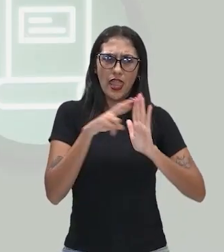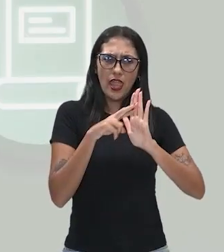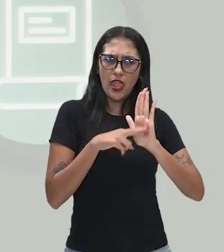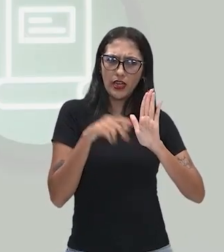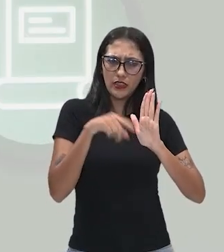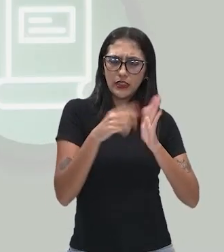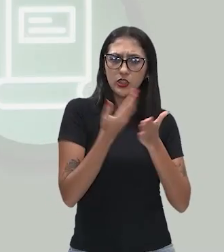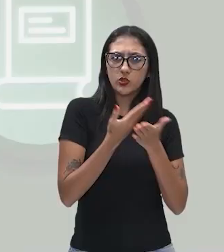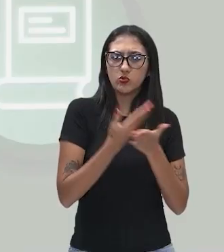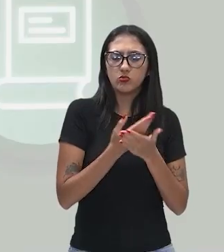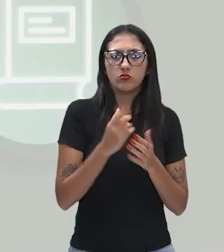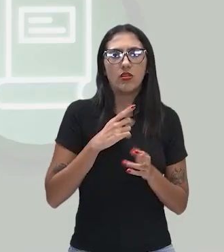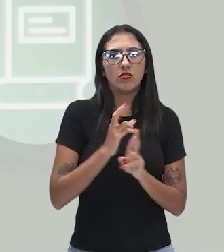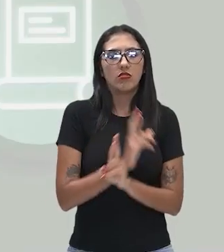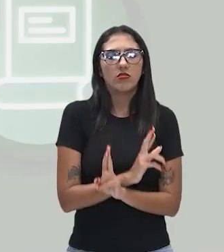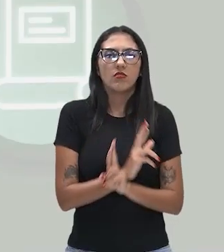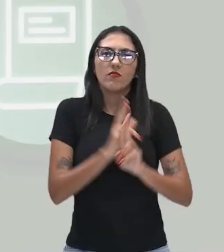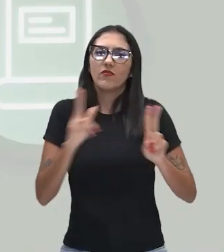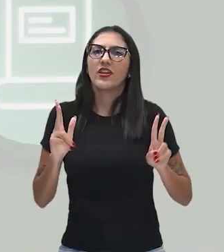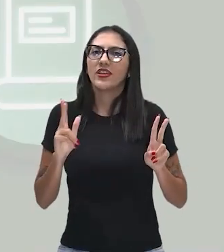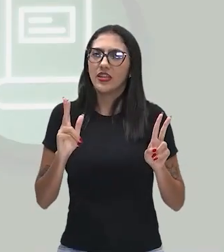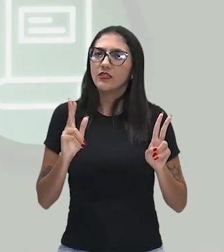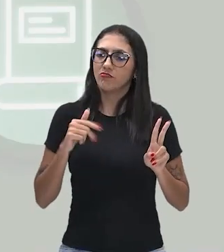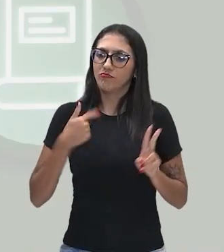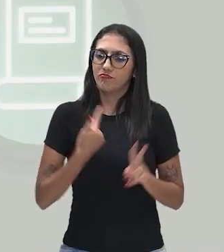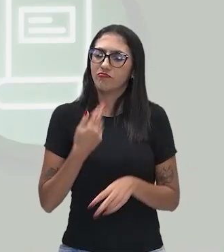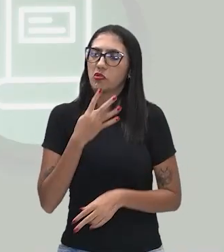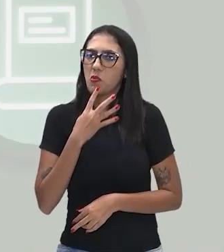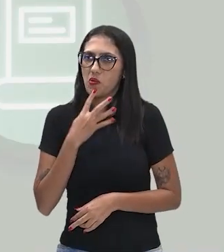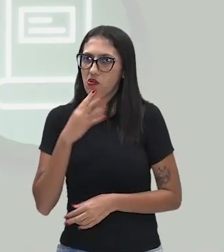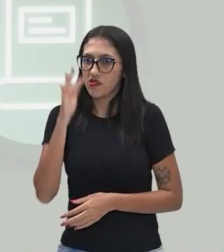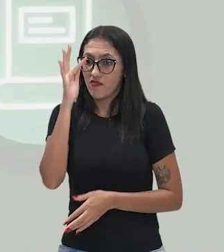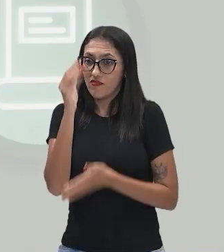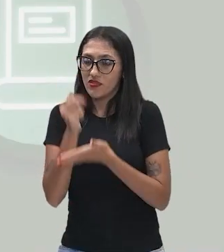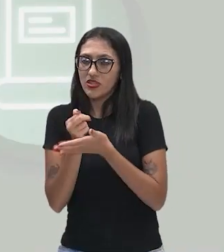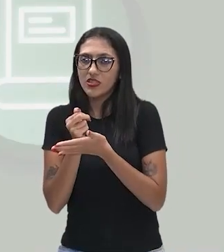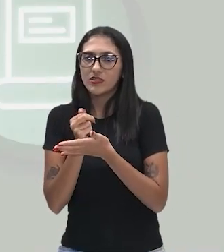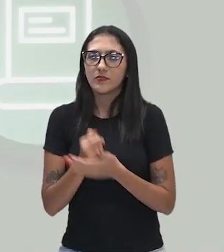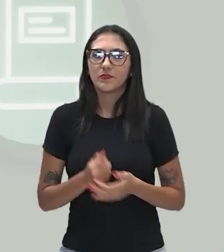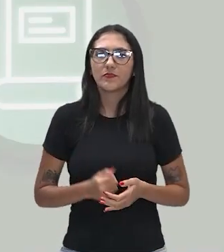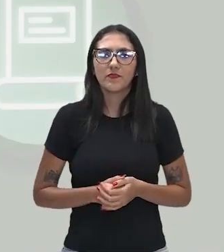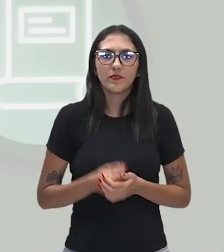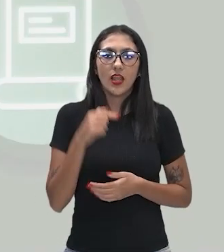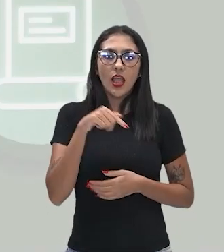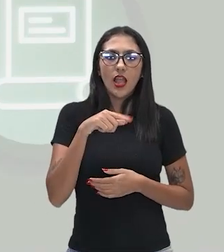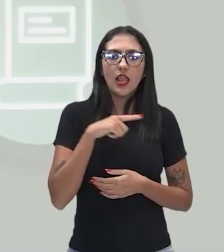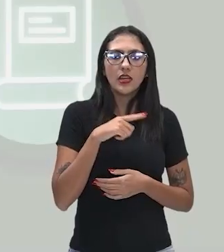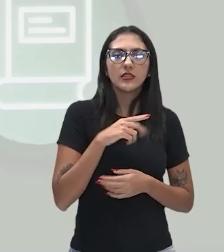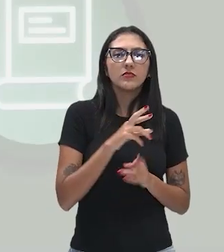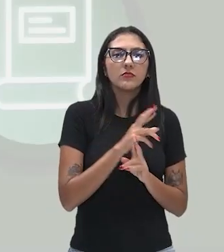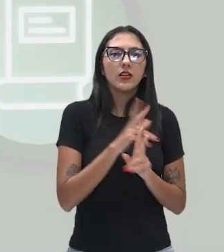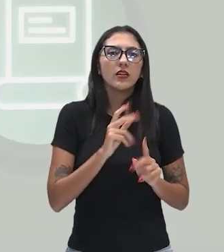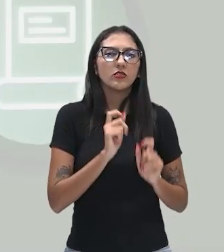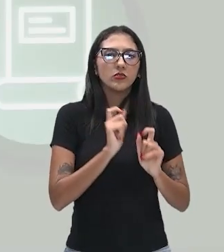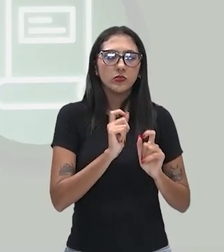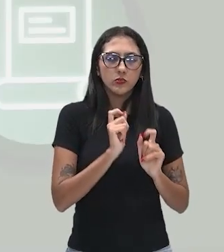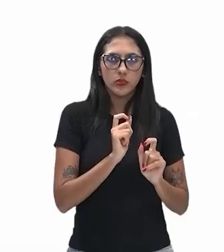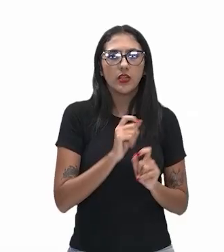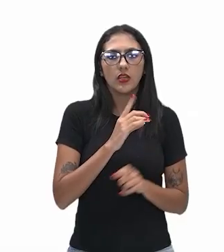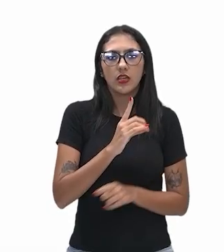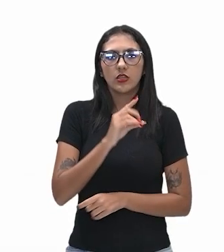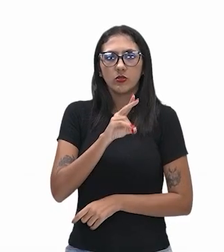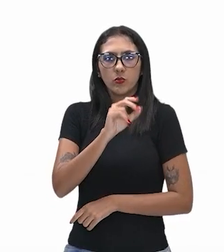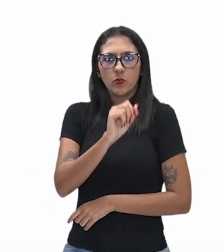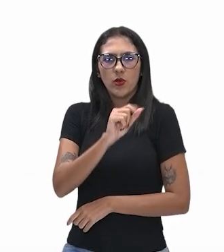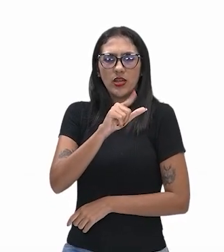que nós conhecemos aqui no nosso universo. Inclusive, lá existe aquilo que a gente chama de dualidade onda-partícula. Olha só o